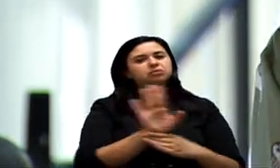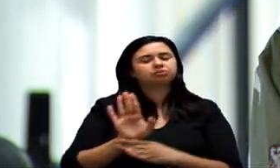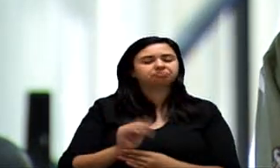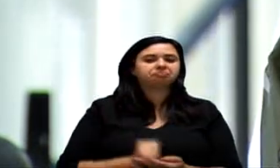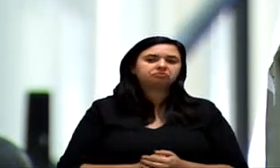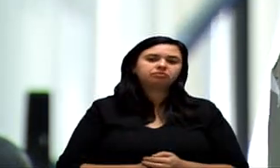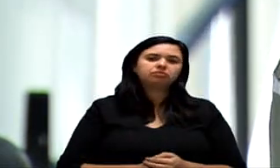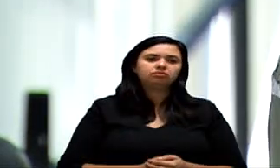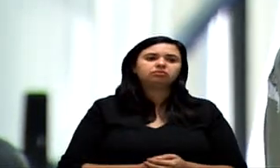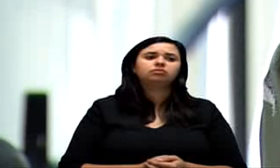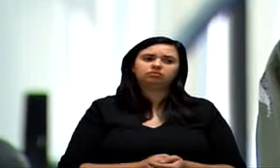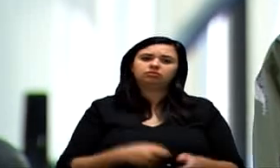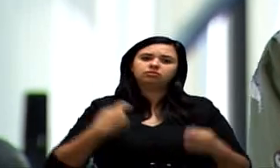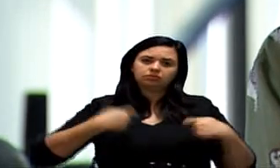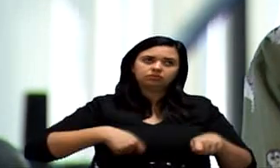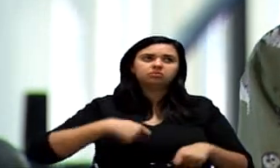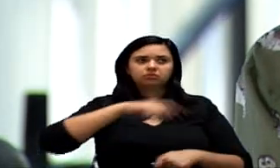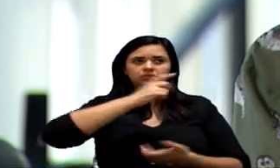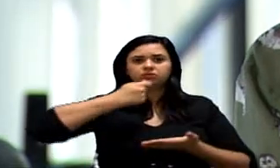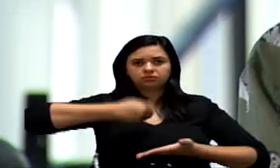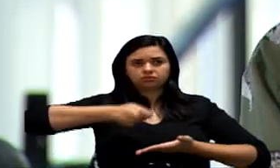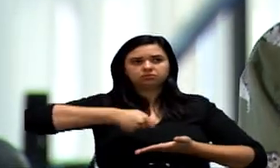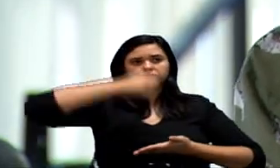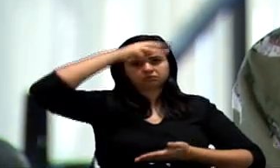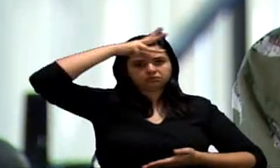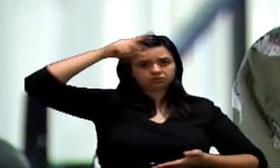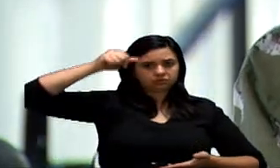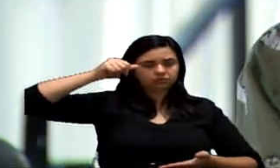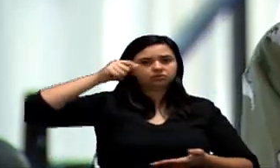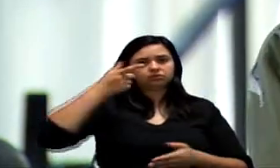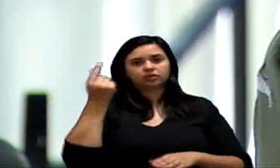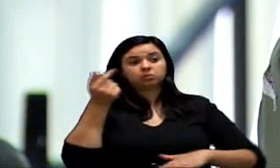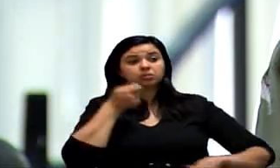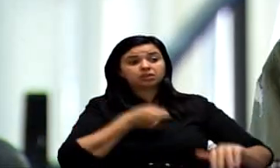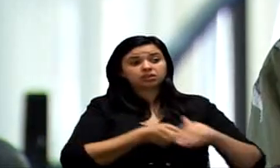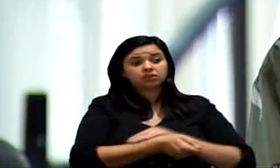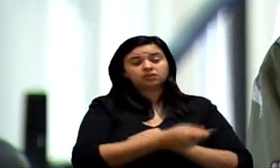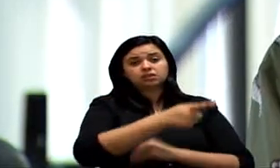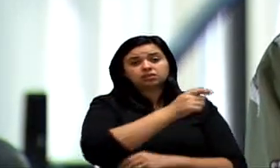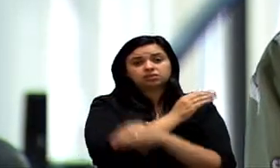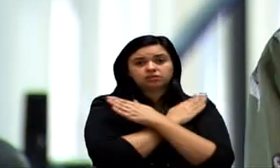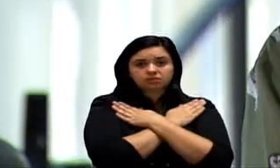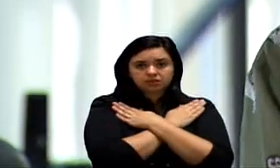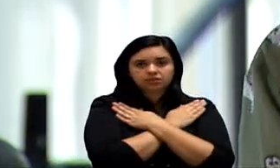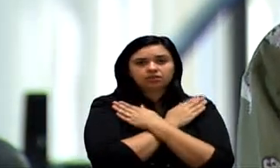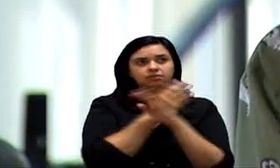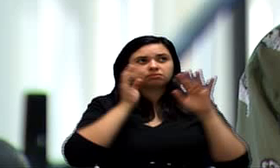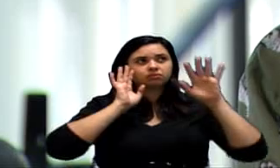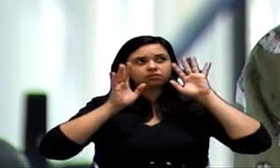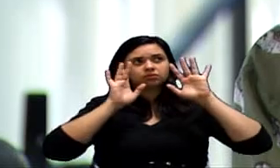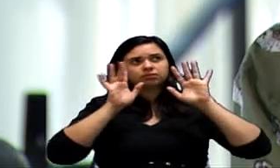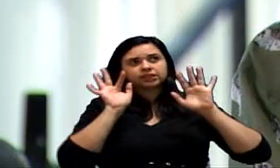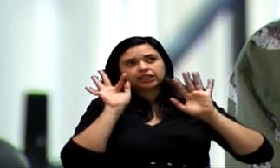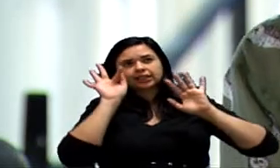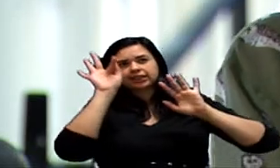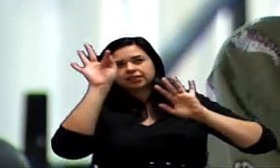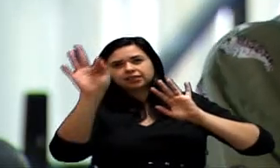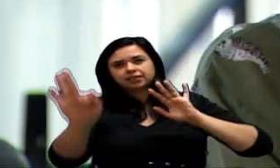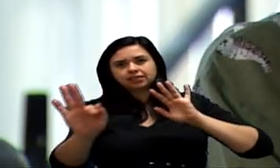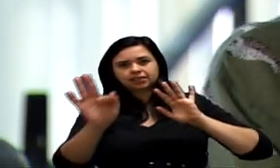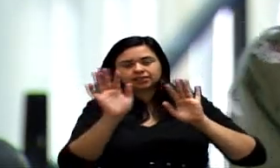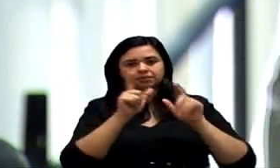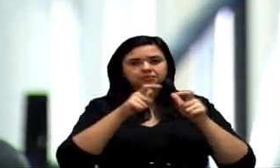que cobrar a prefeitura para que tenha um maior investimento no cemitério e pensar além disso, né? Pensar, ter um planejamento